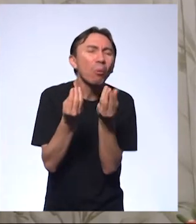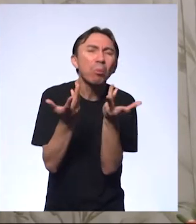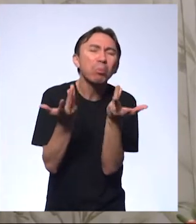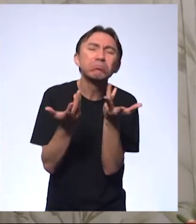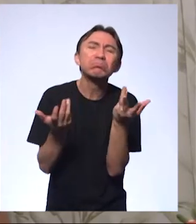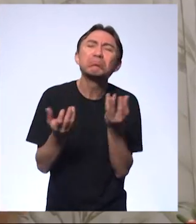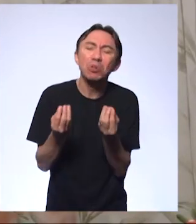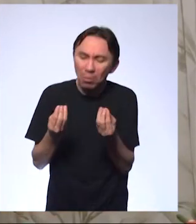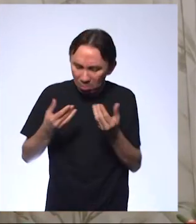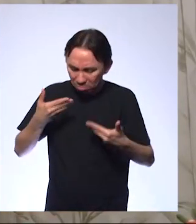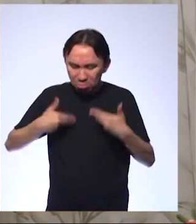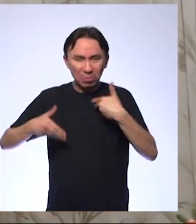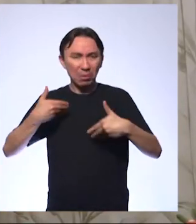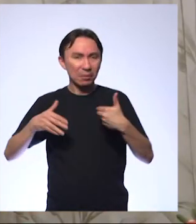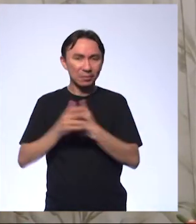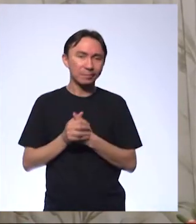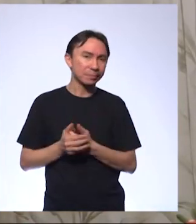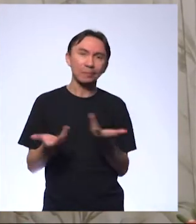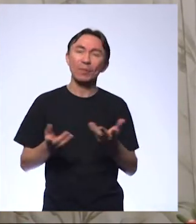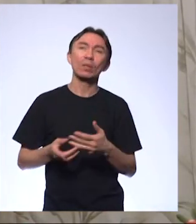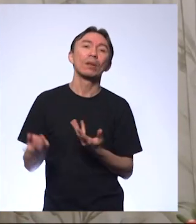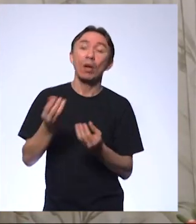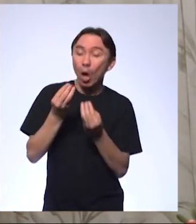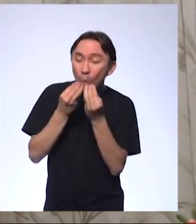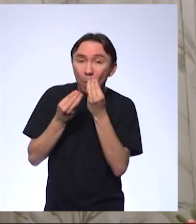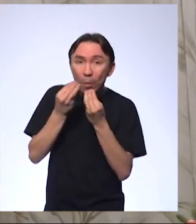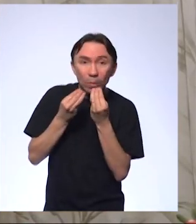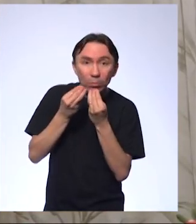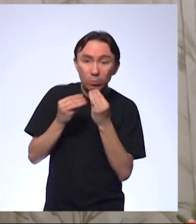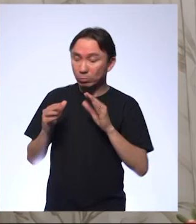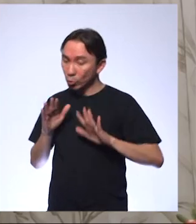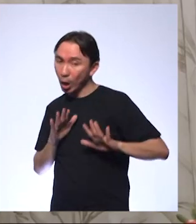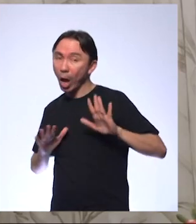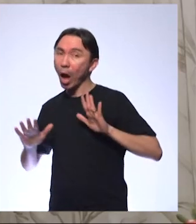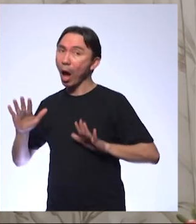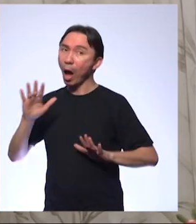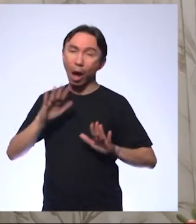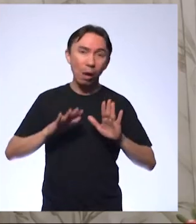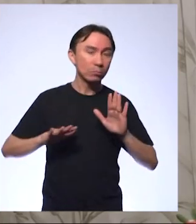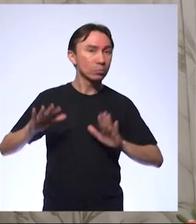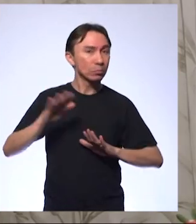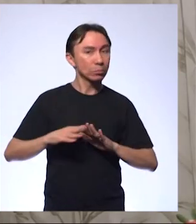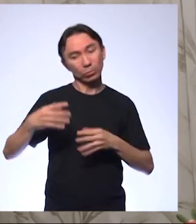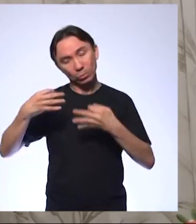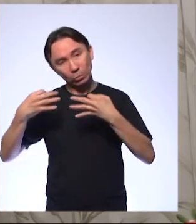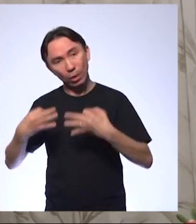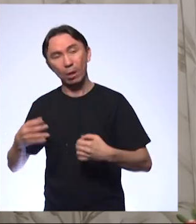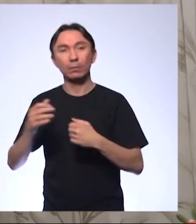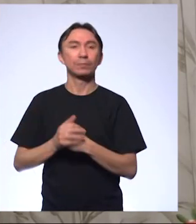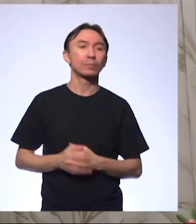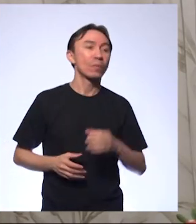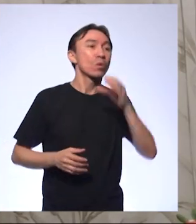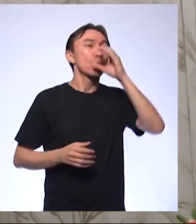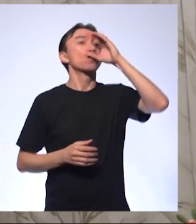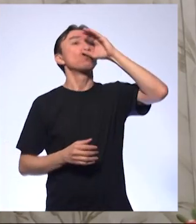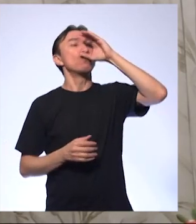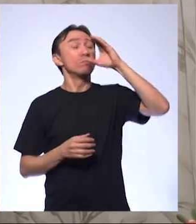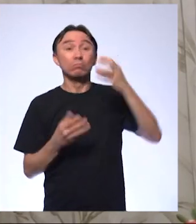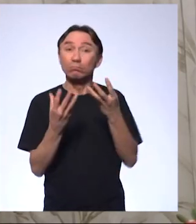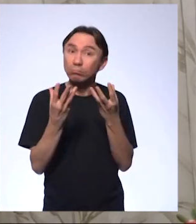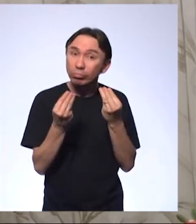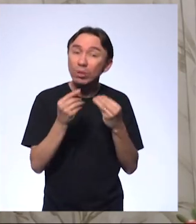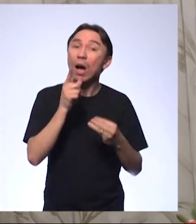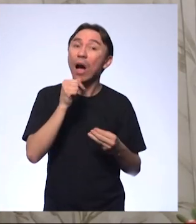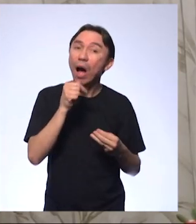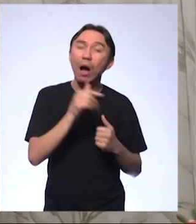como, por exemplo, ter uma alimentação mais cuidadosa, cuidar do que a gente come, beber bastante água,